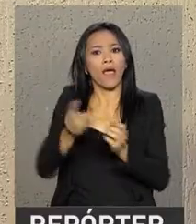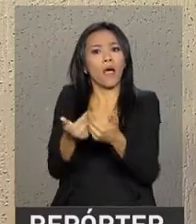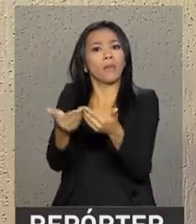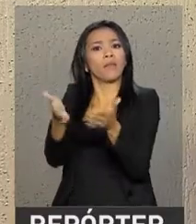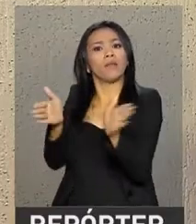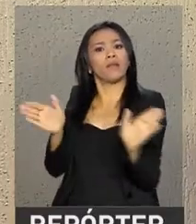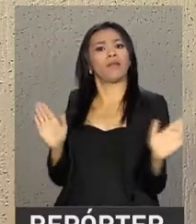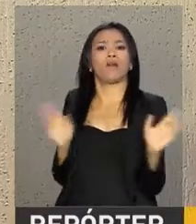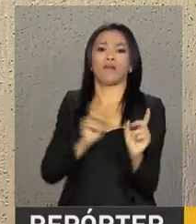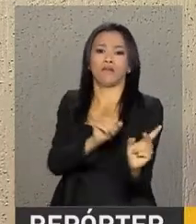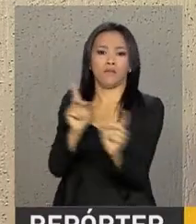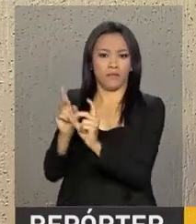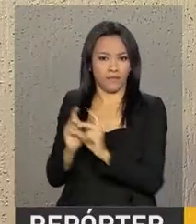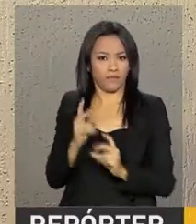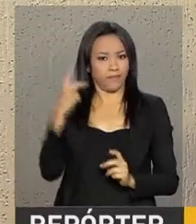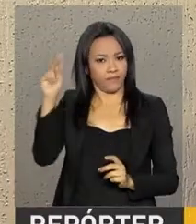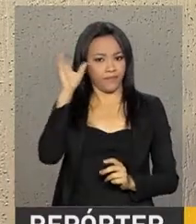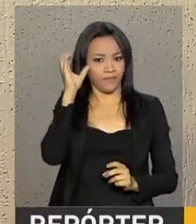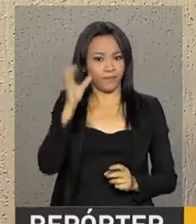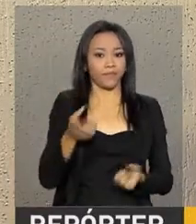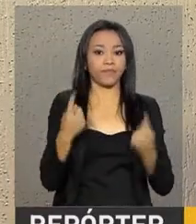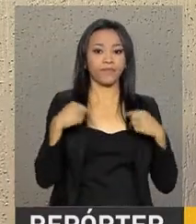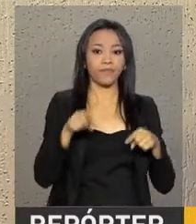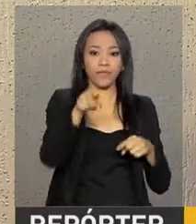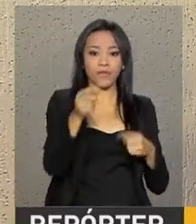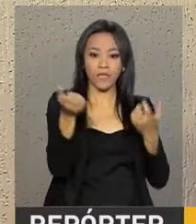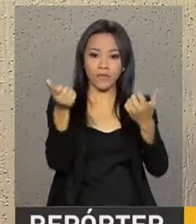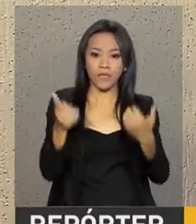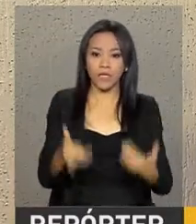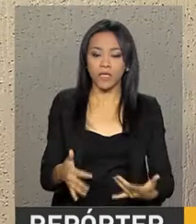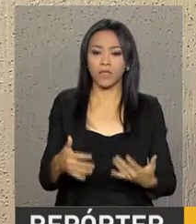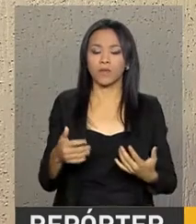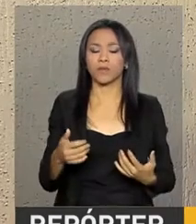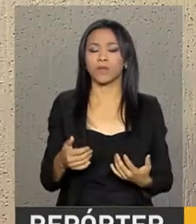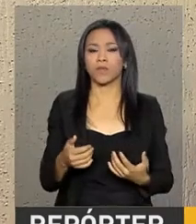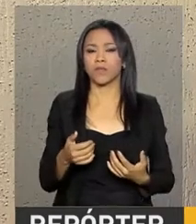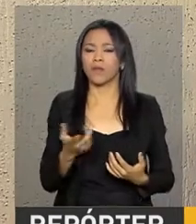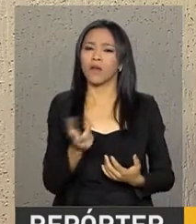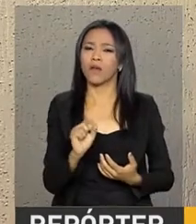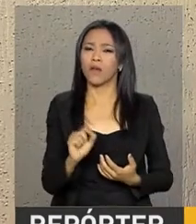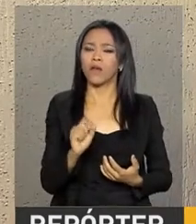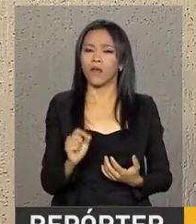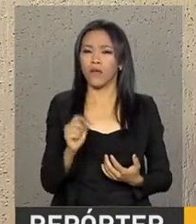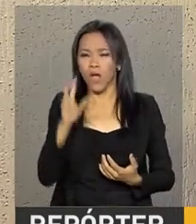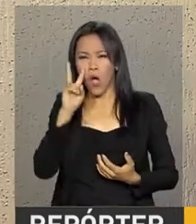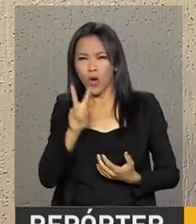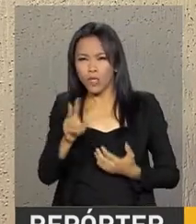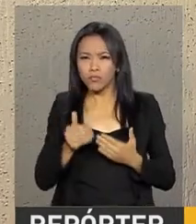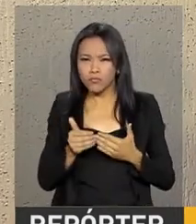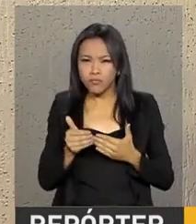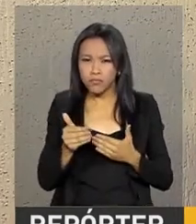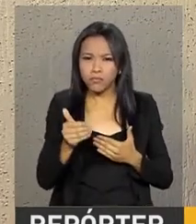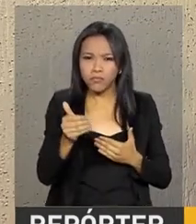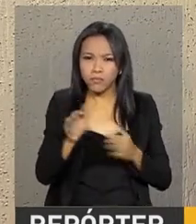É importante, olhando para uma relação de longo prazo,